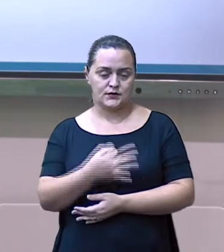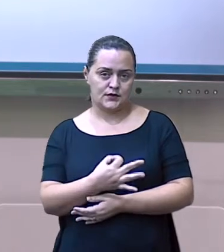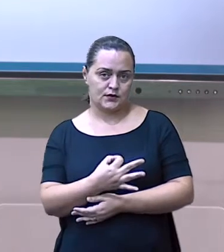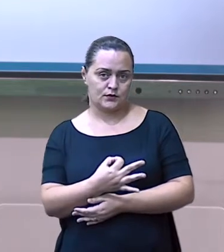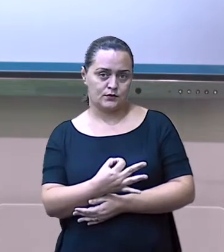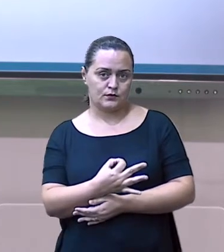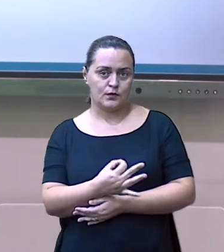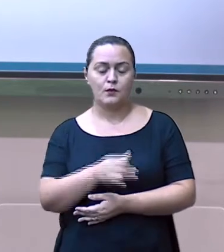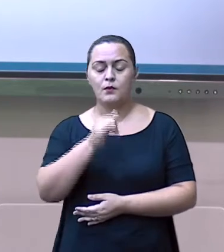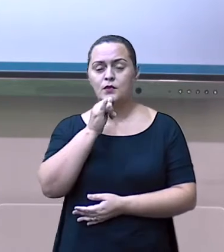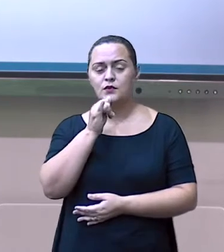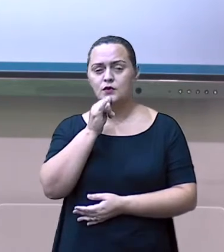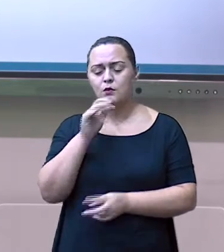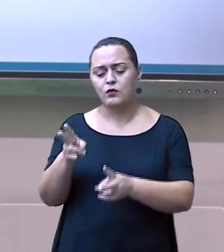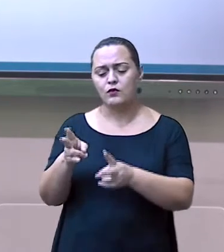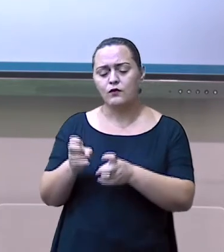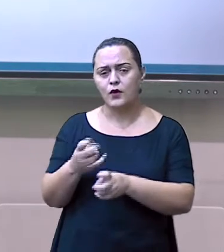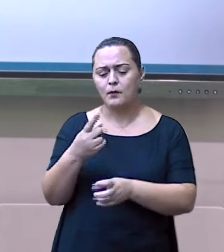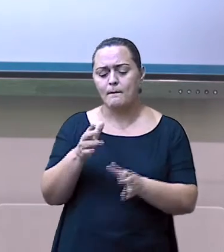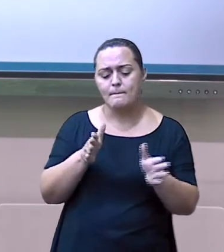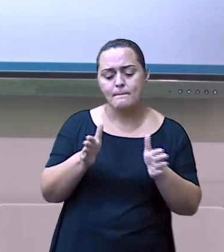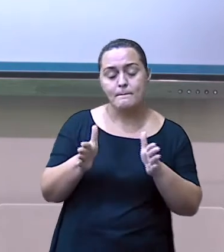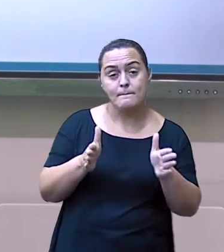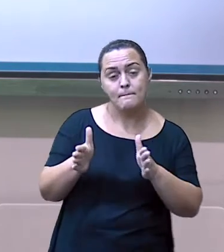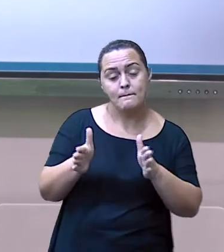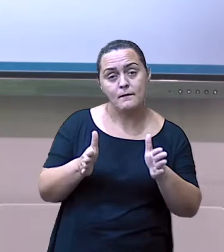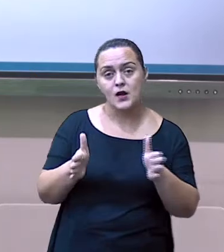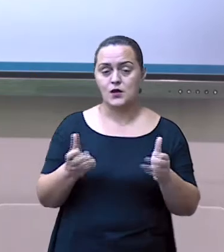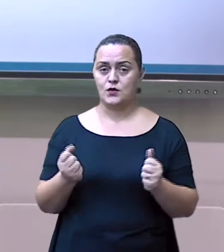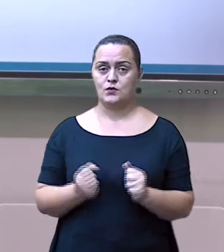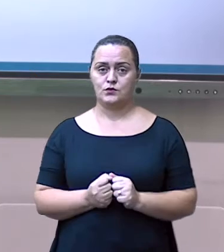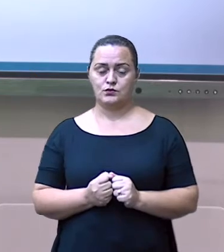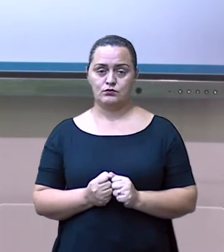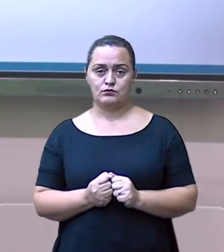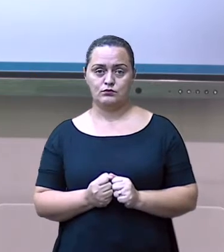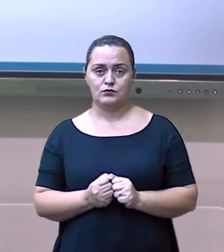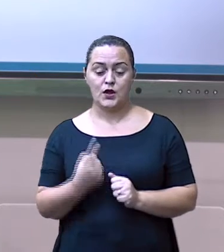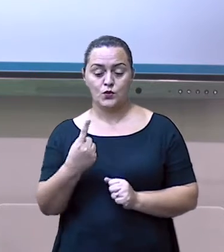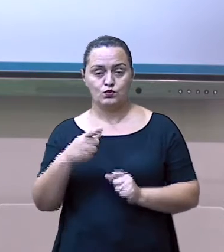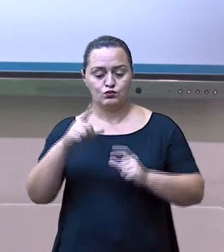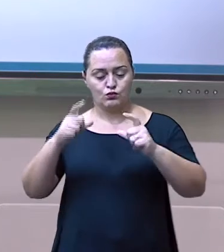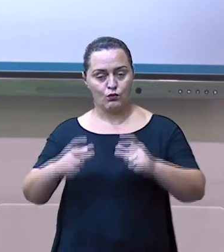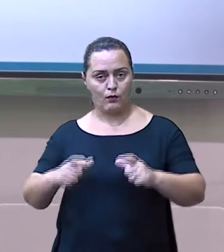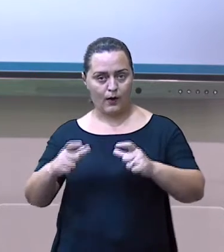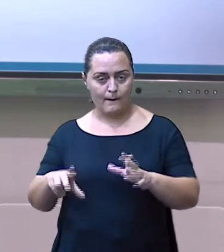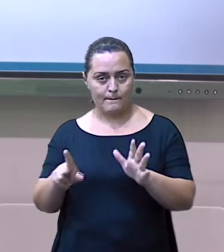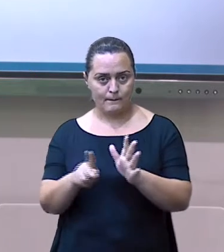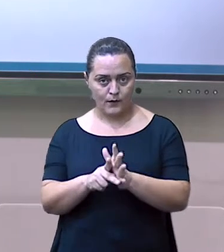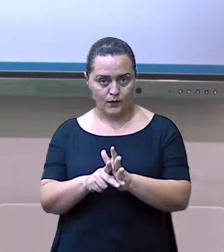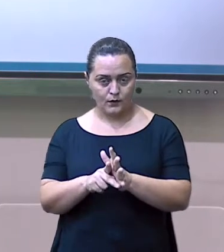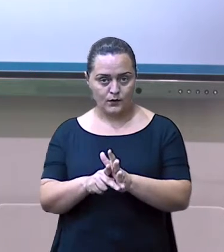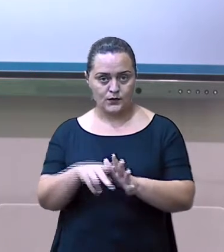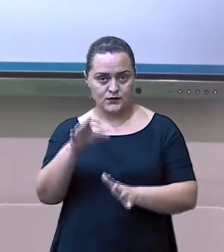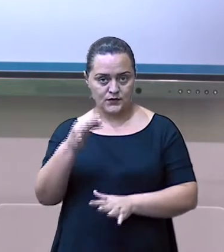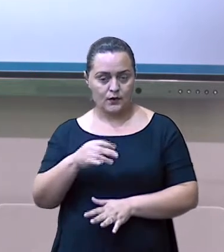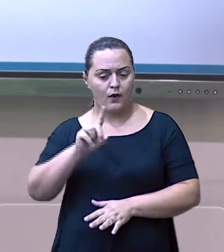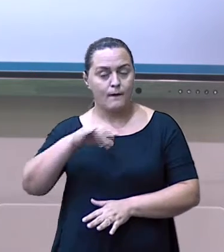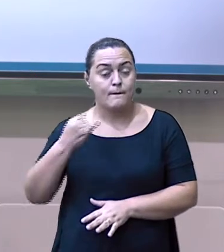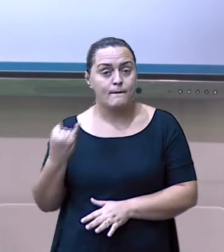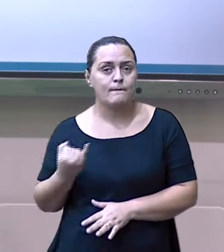durante um período longo em um determinado espaço. Isso é